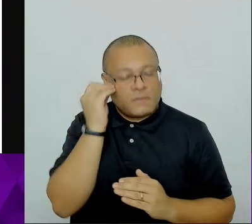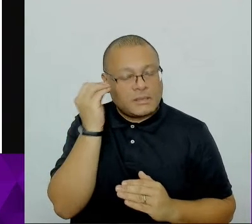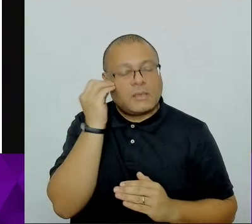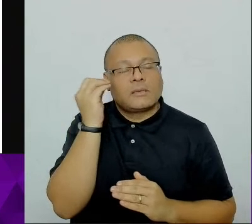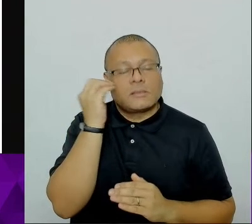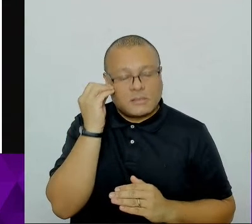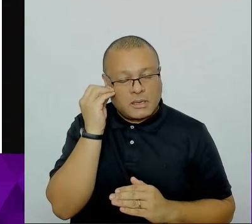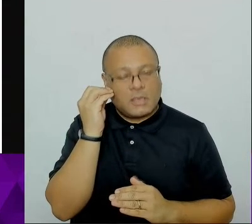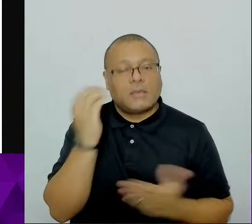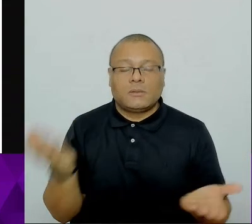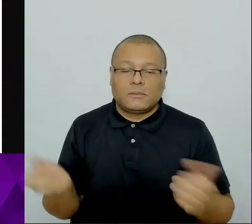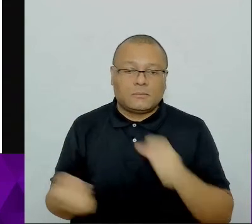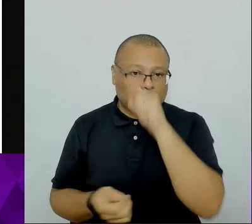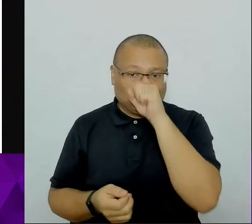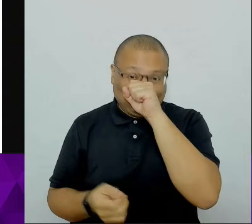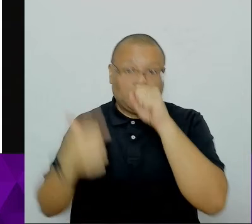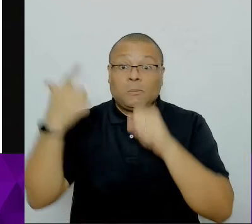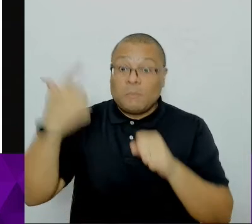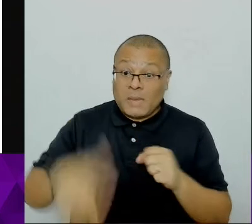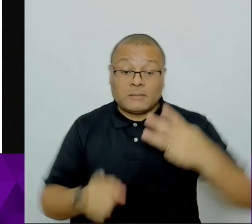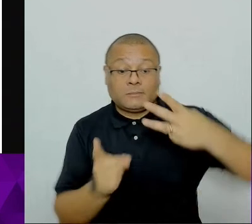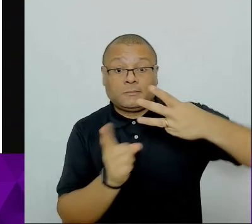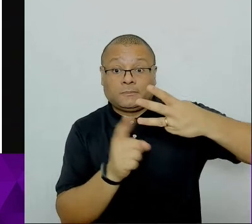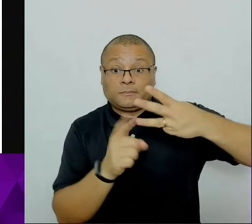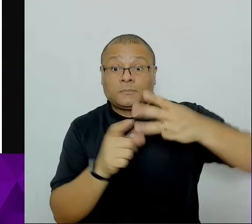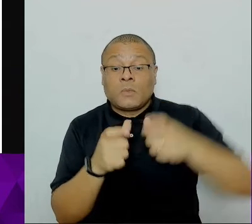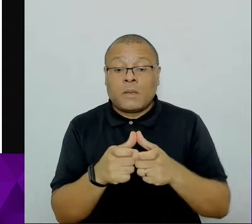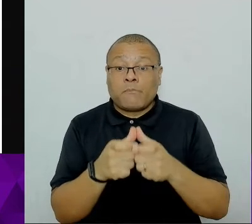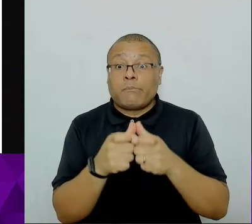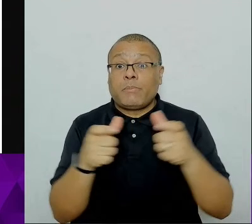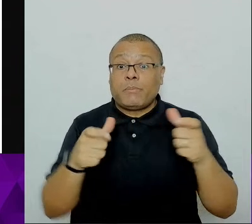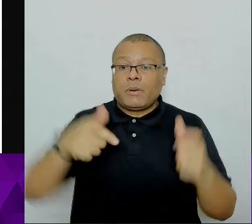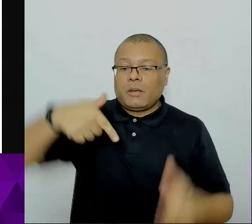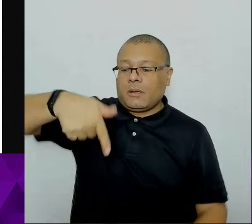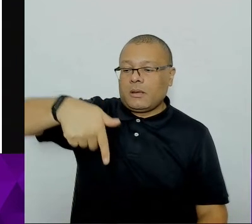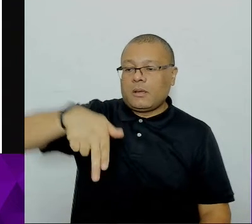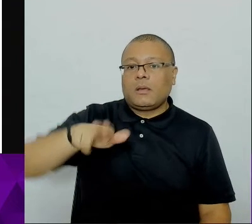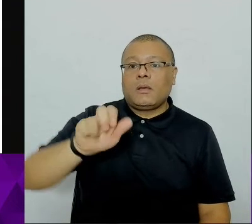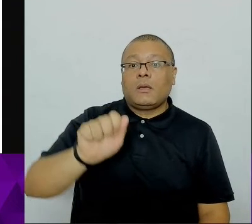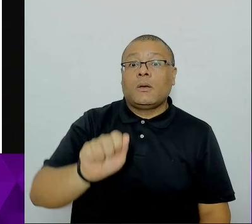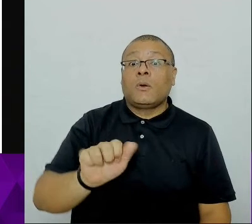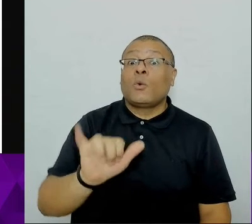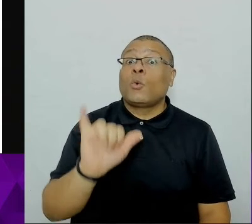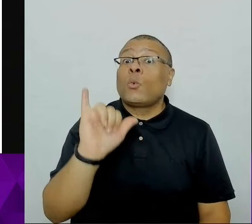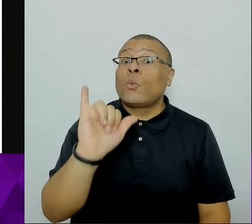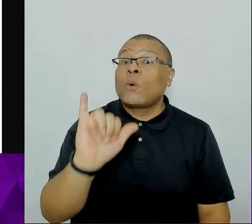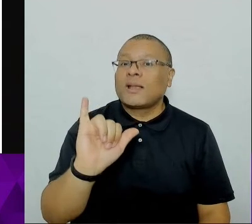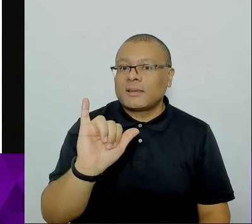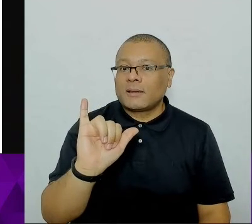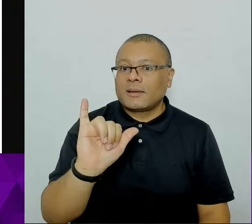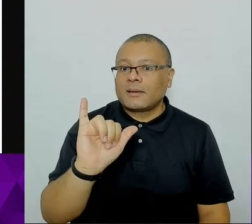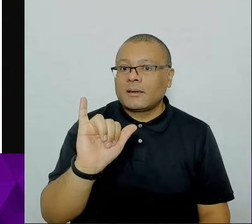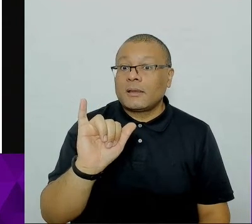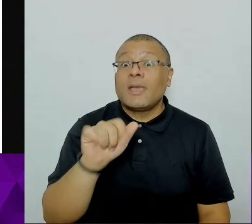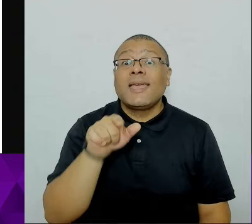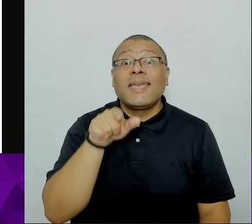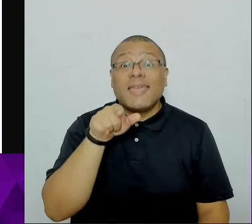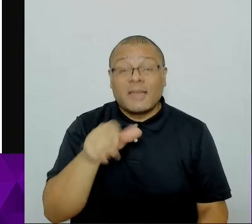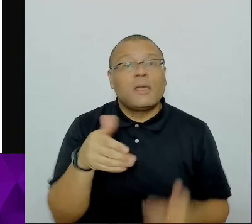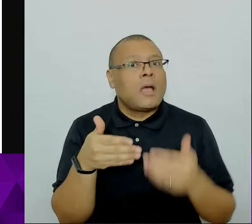enquanto você está desenvolvendo. E quando a gente fala de escala, a gente tem o Quay, que é um registry